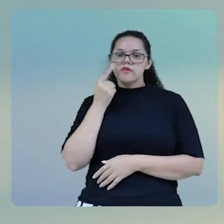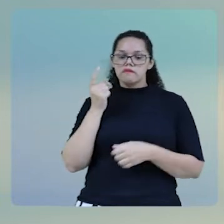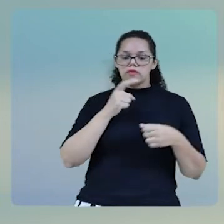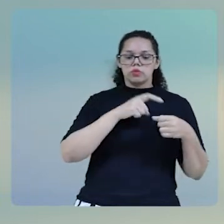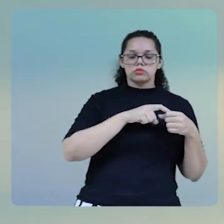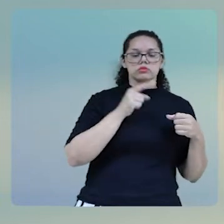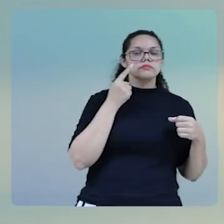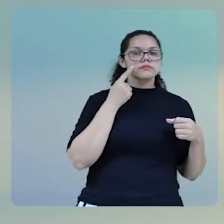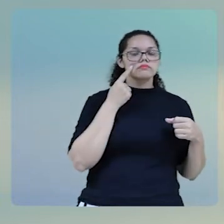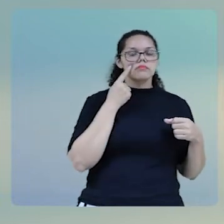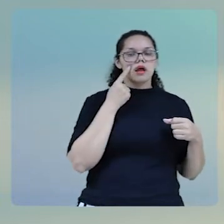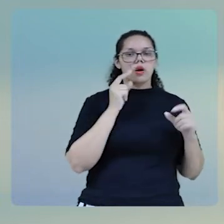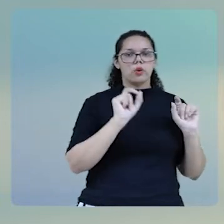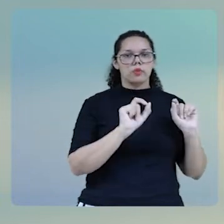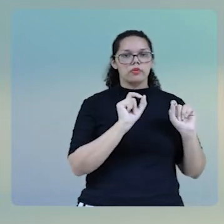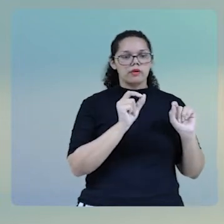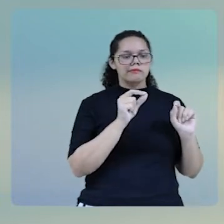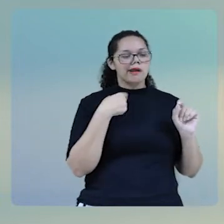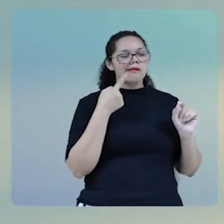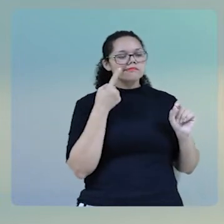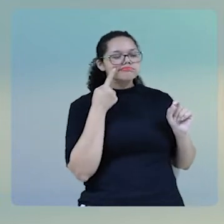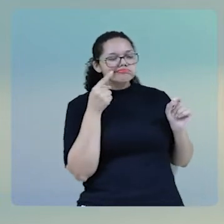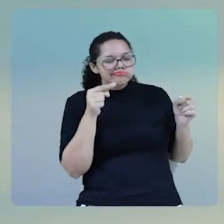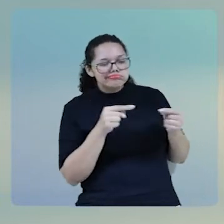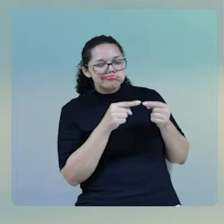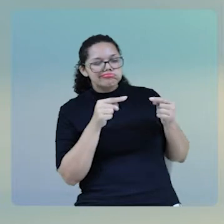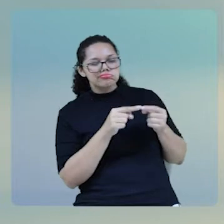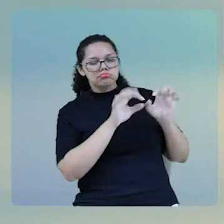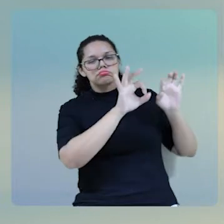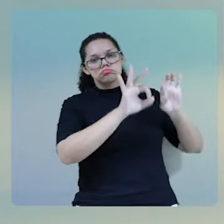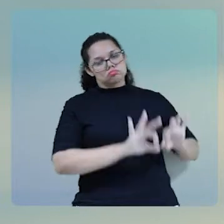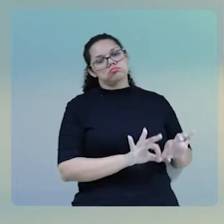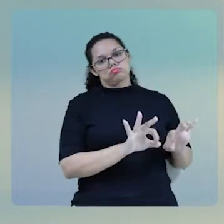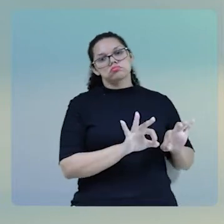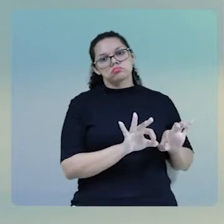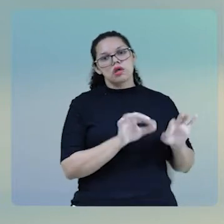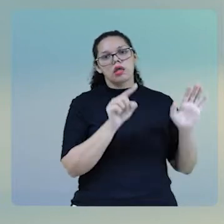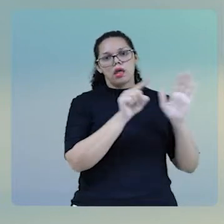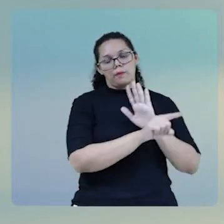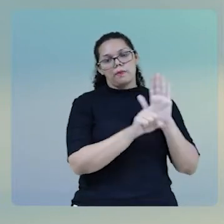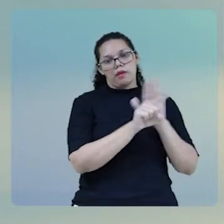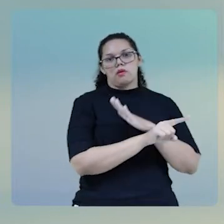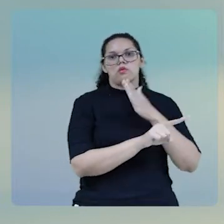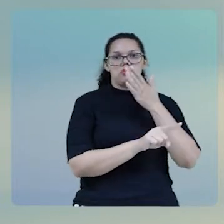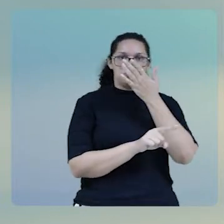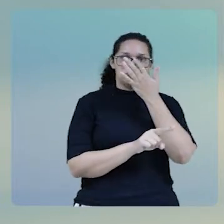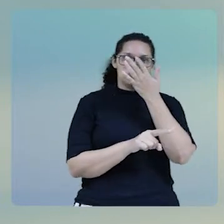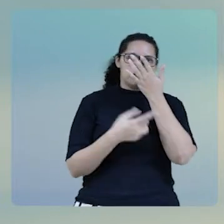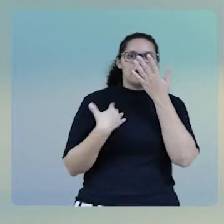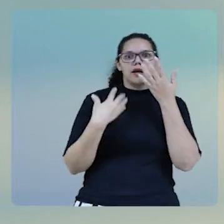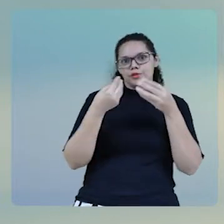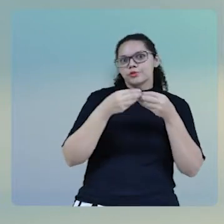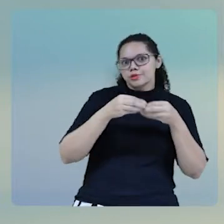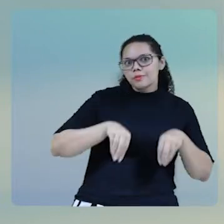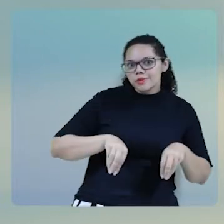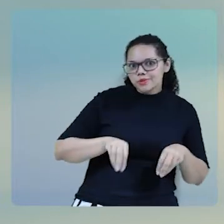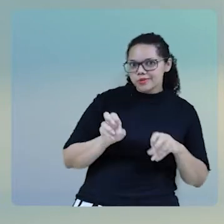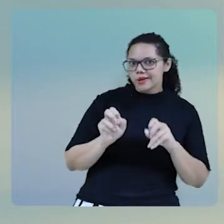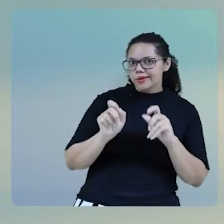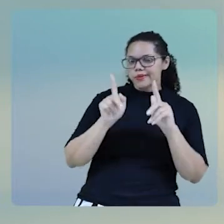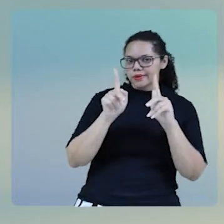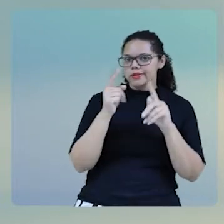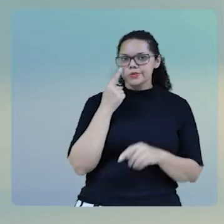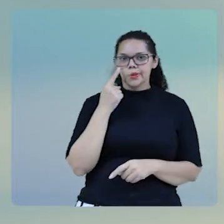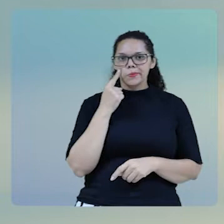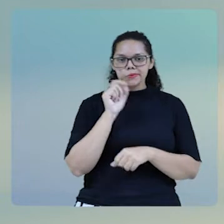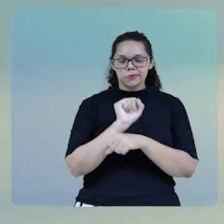voltei, só para poder conferir a questão e a gente não ficar no prejuízo, tá certo? Só um